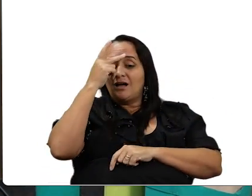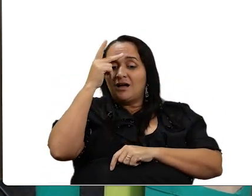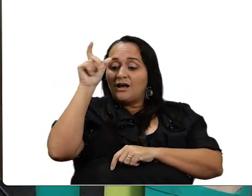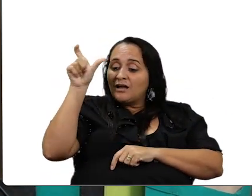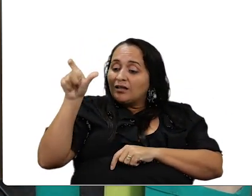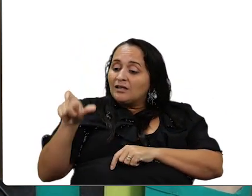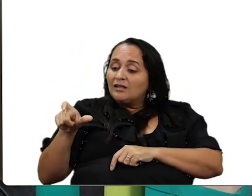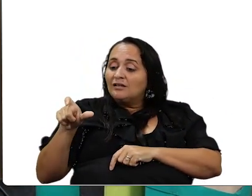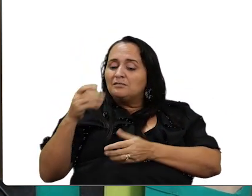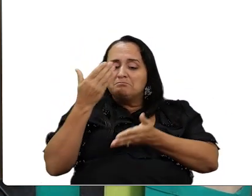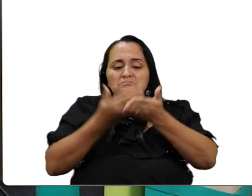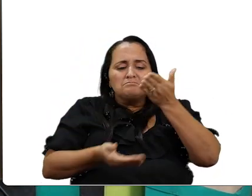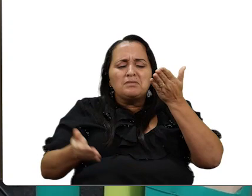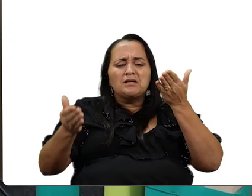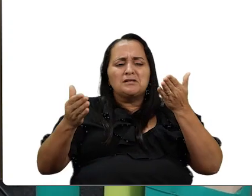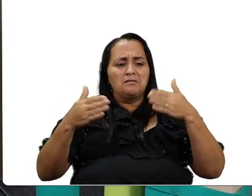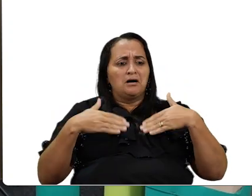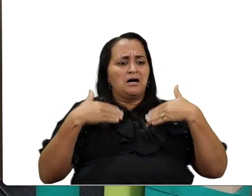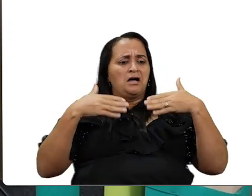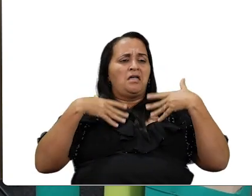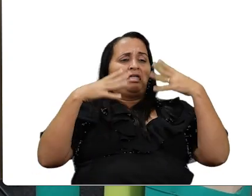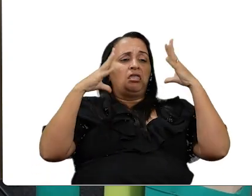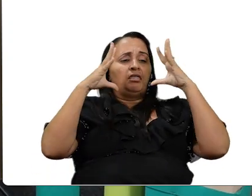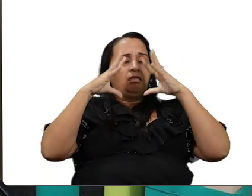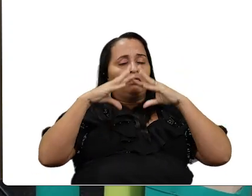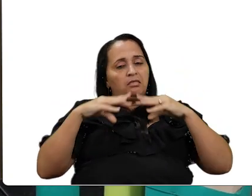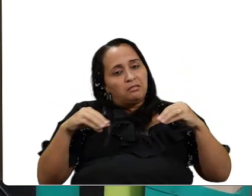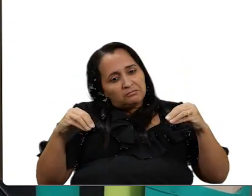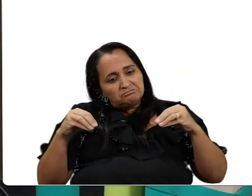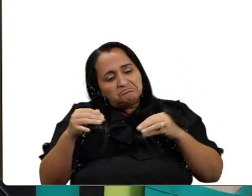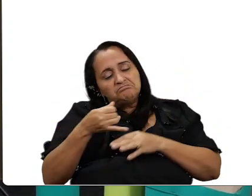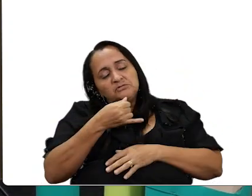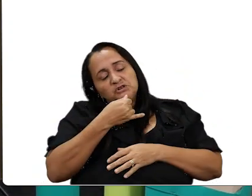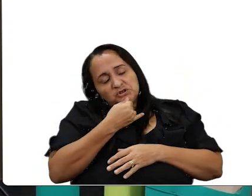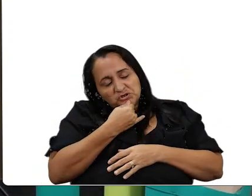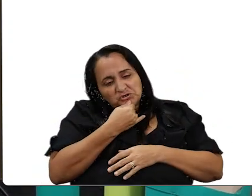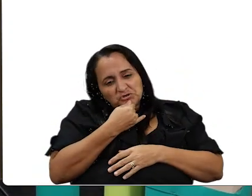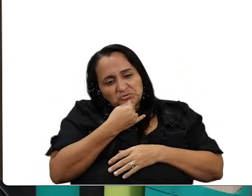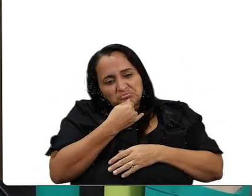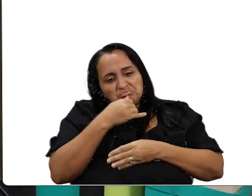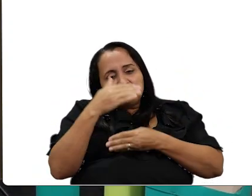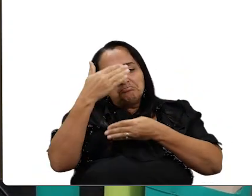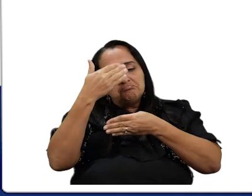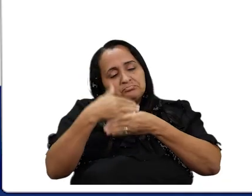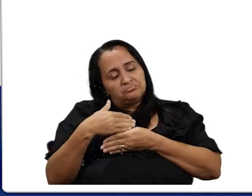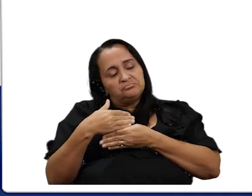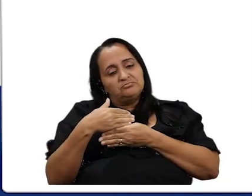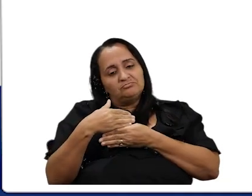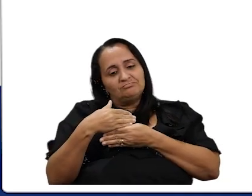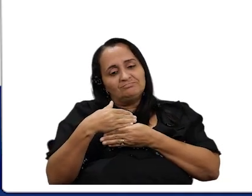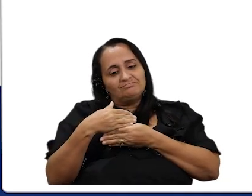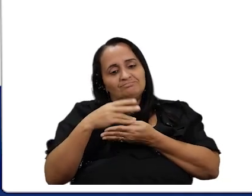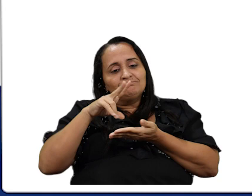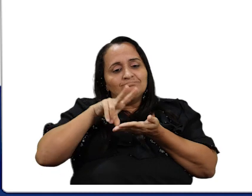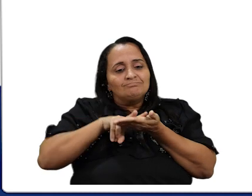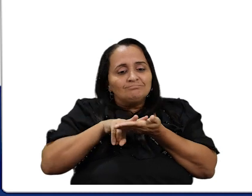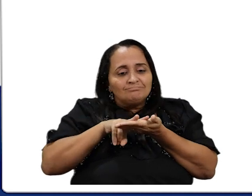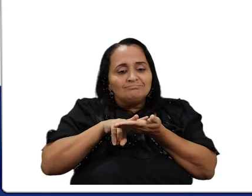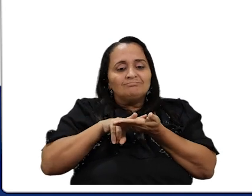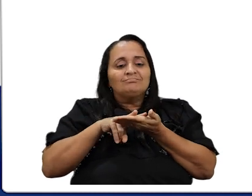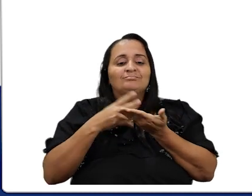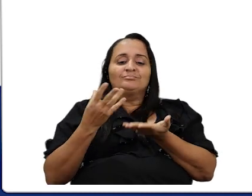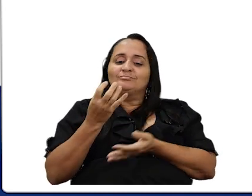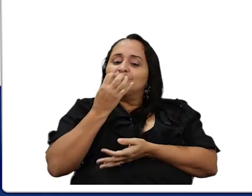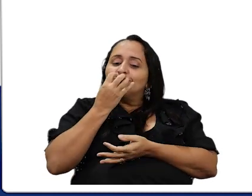seja, ficou desanimado. Ele ficou tão desanimado que ele fez o